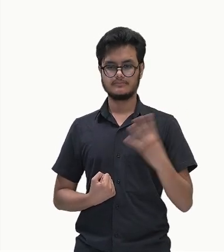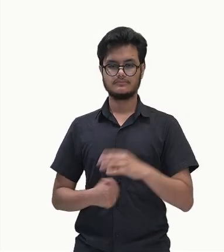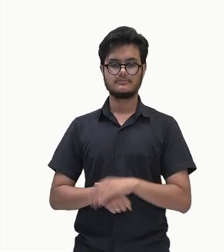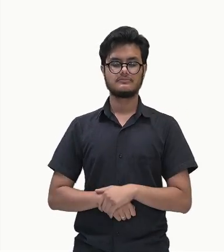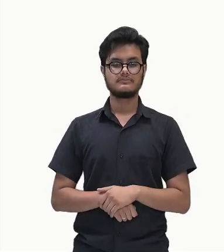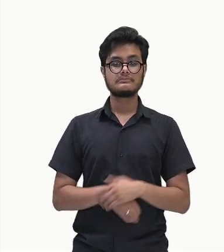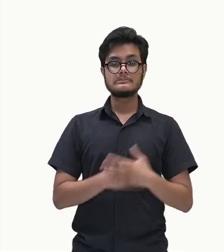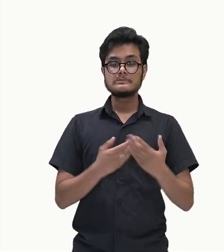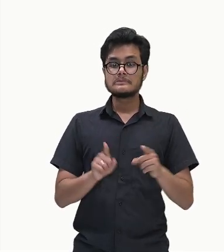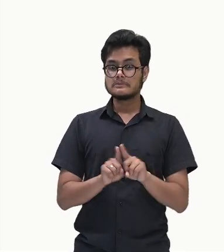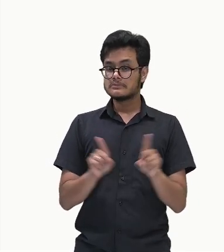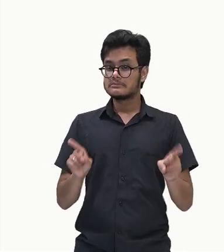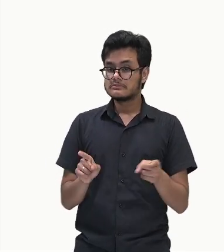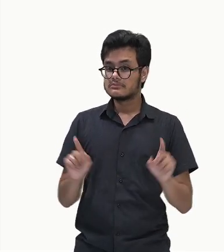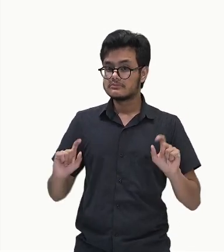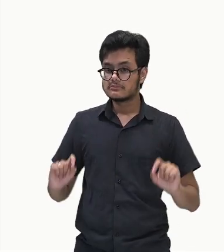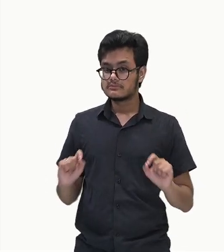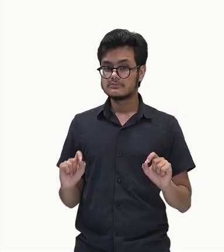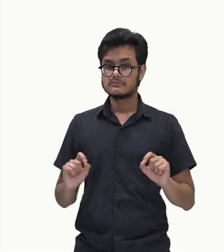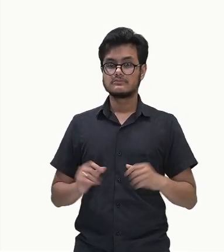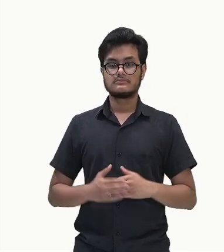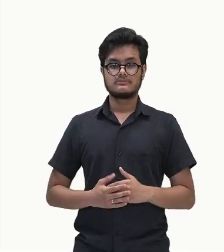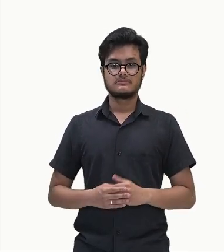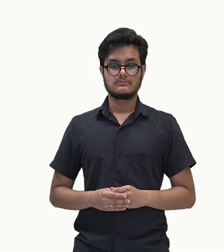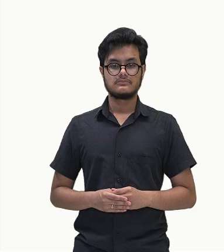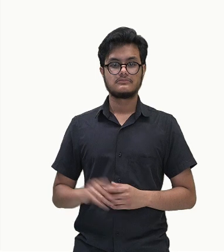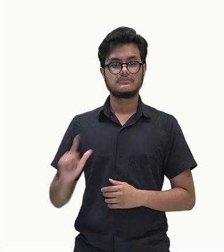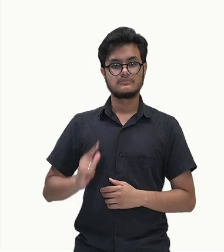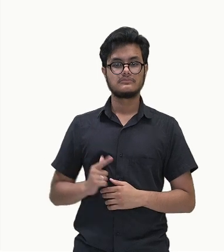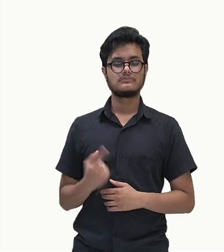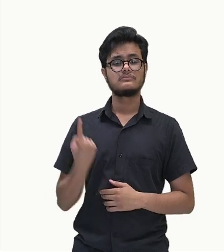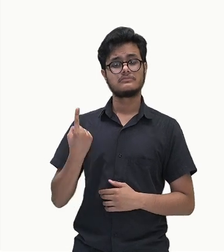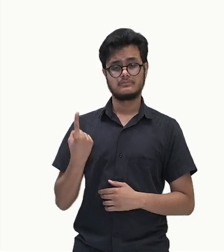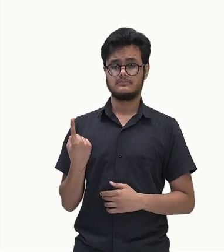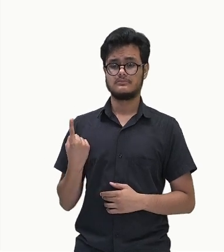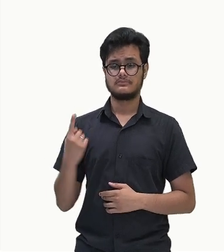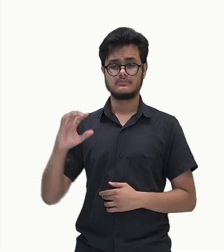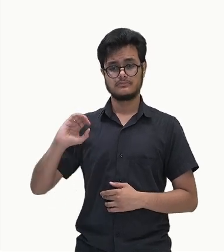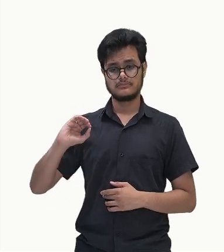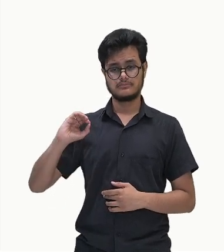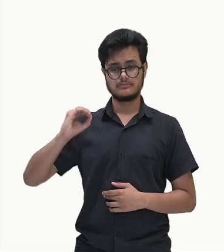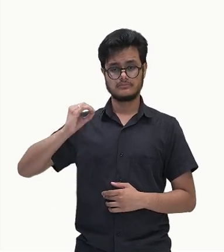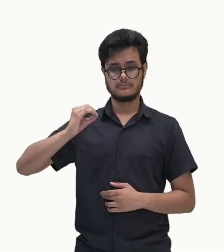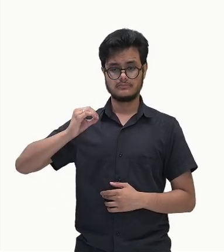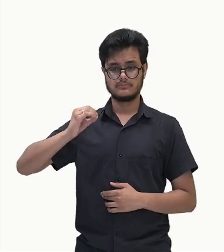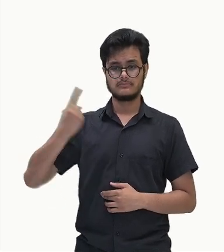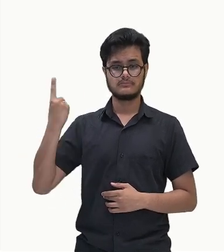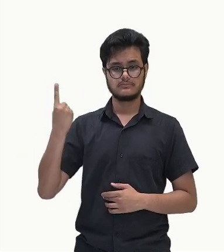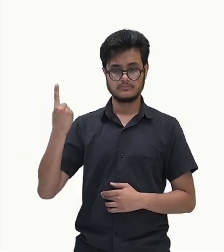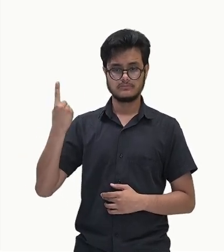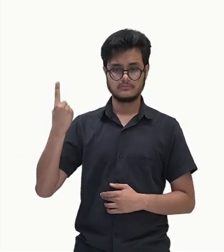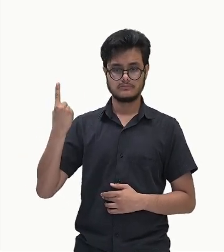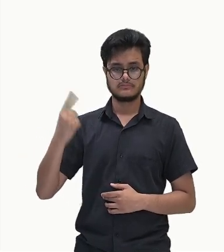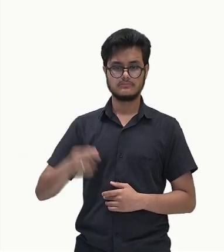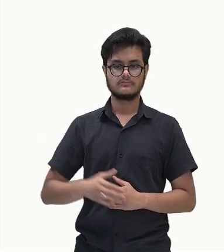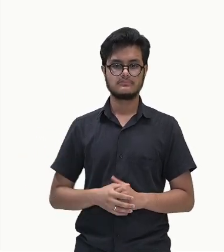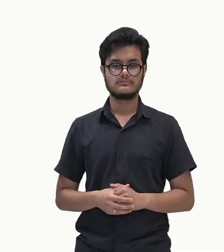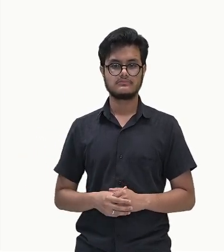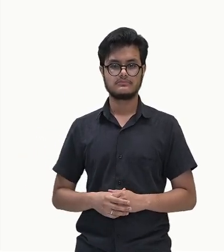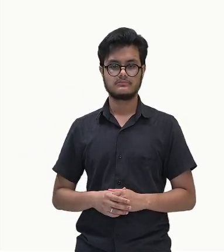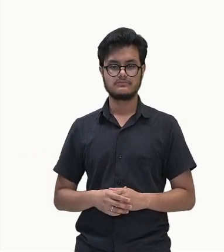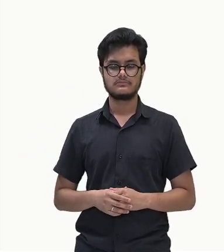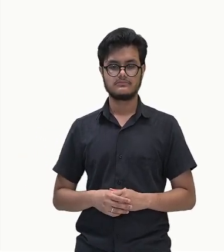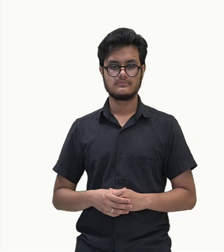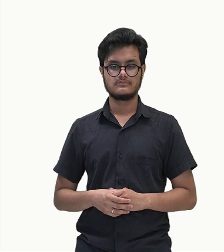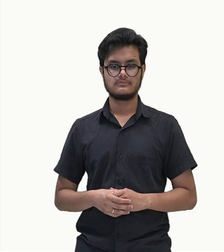só que nessa opção aqui esse algarismo já é o zero então a gente só tem essa opção só é o zero que vai poder